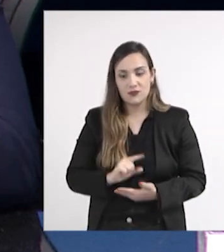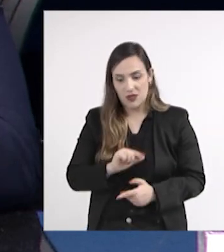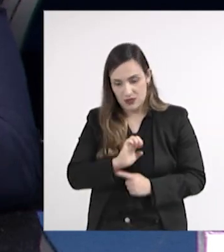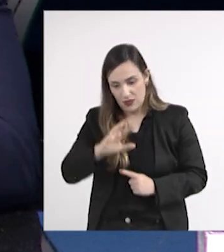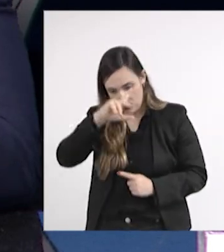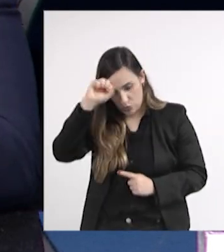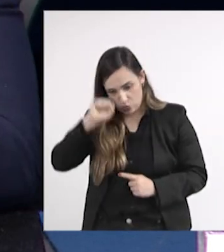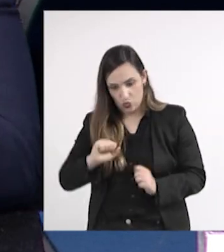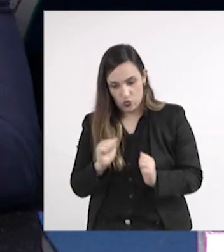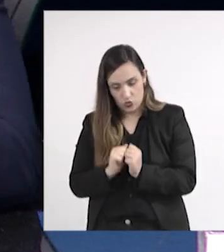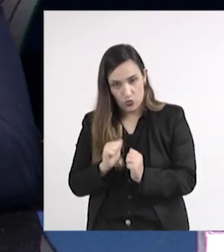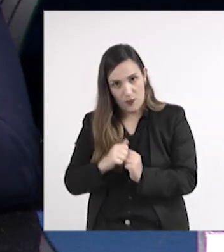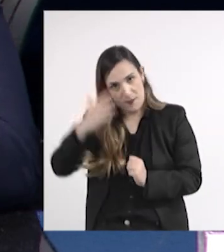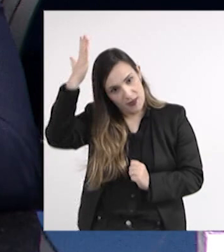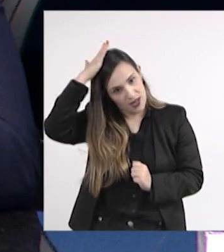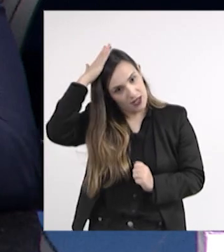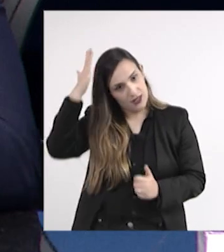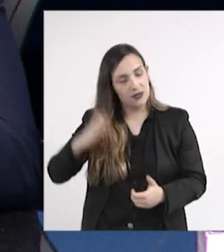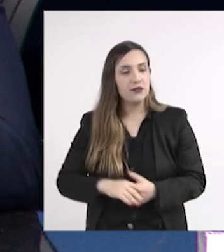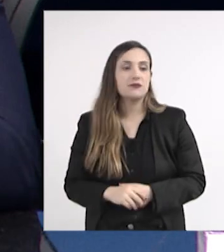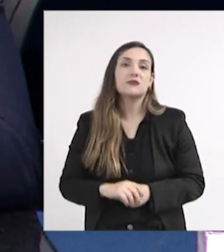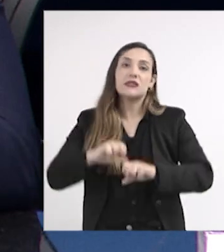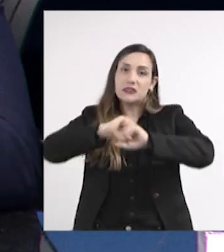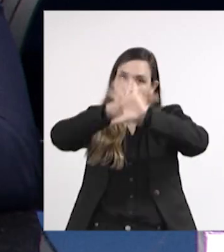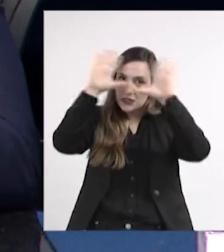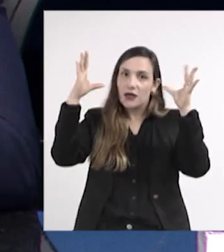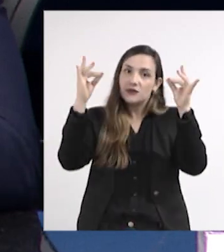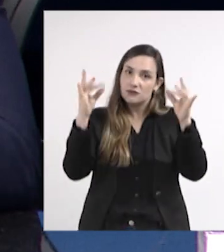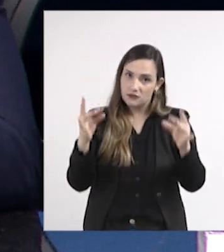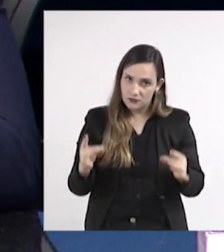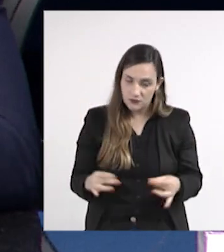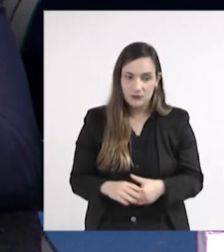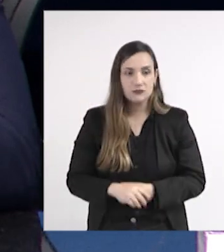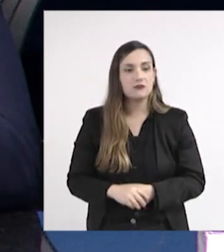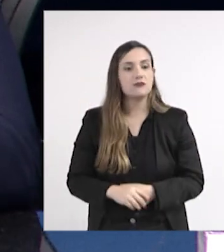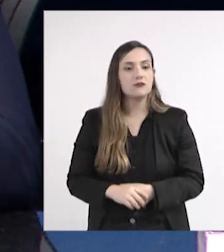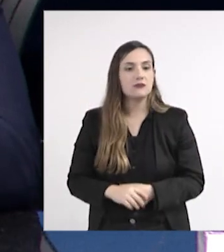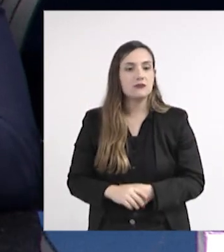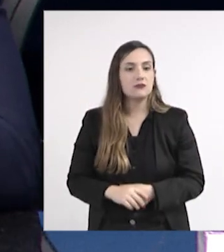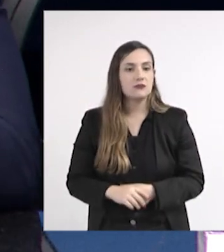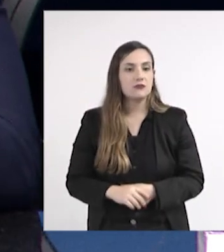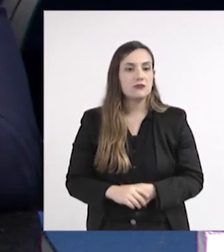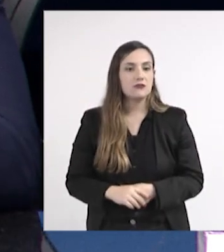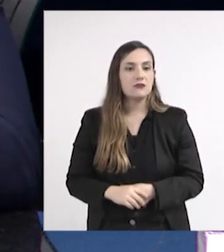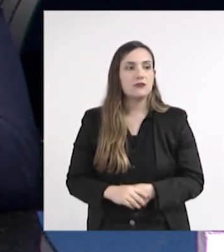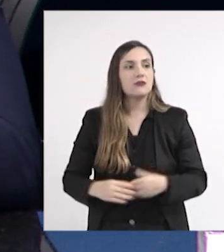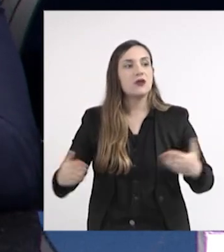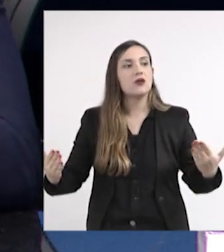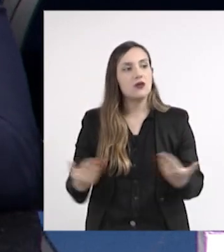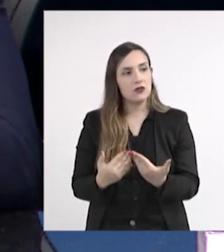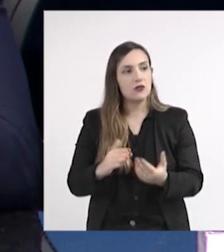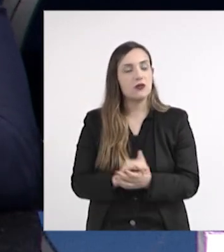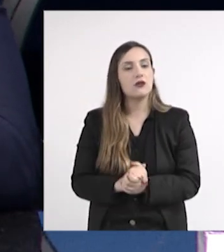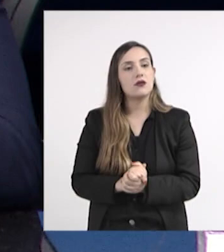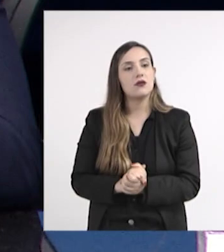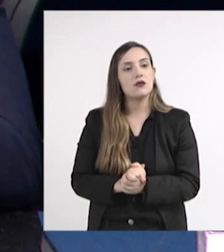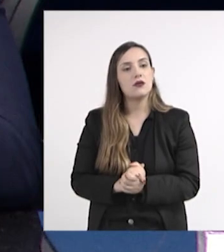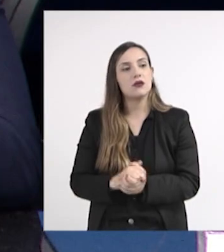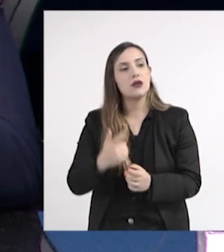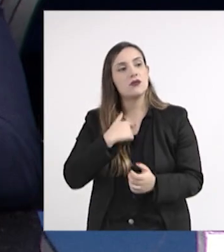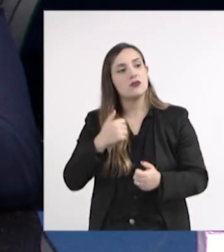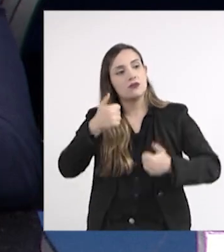Paraná. Agora, feitos esses esclarecimentos iniciais, eu adentro aos aspectos de